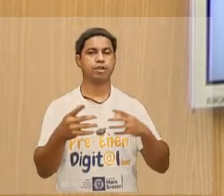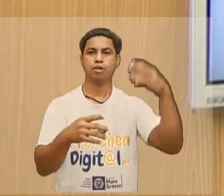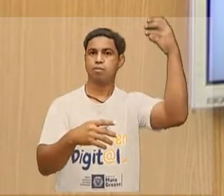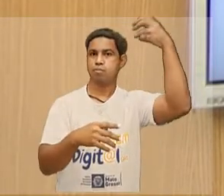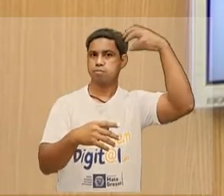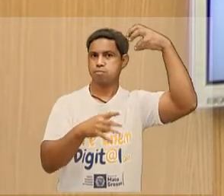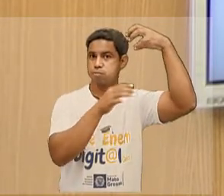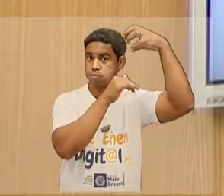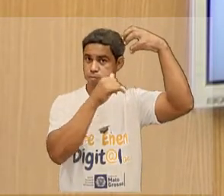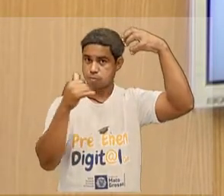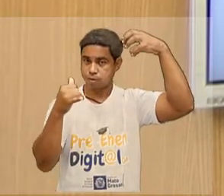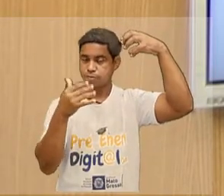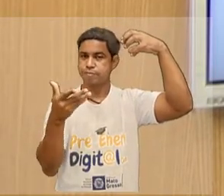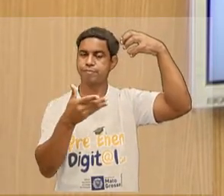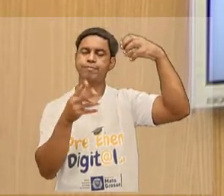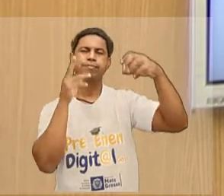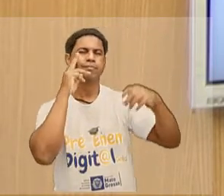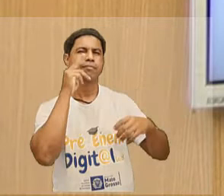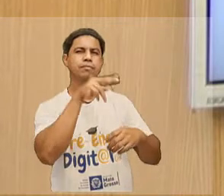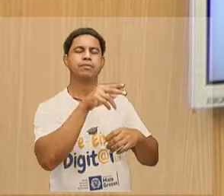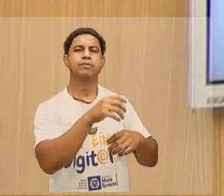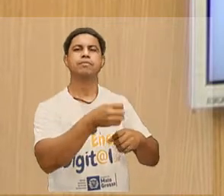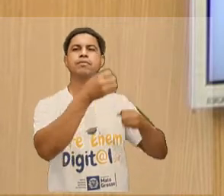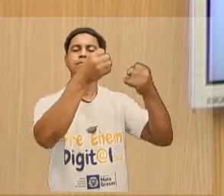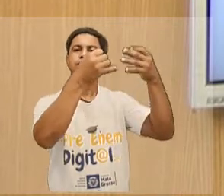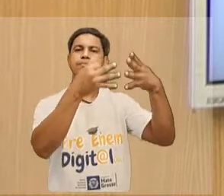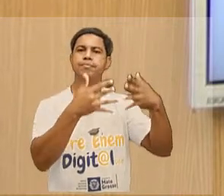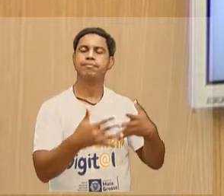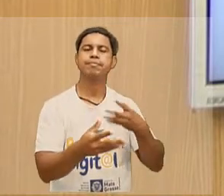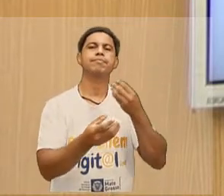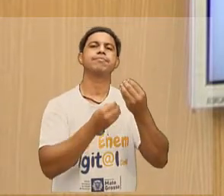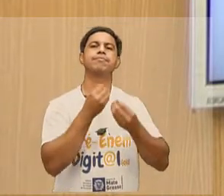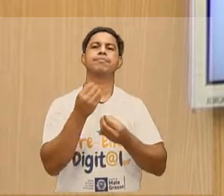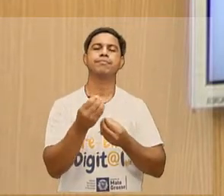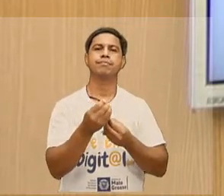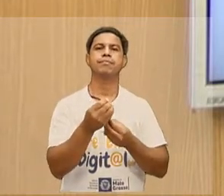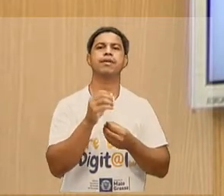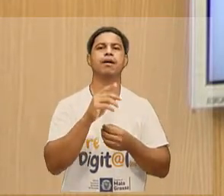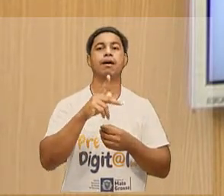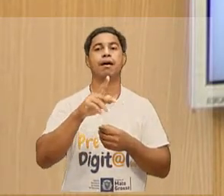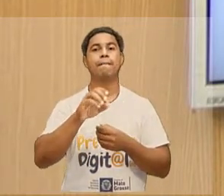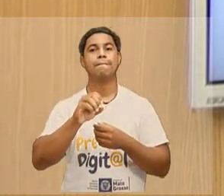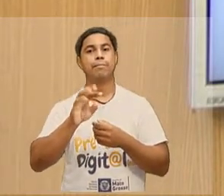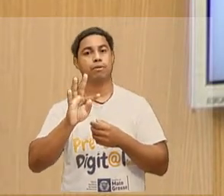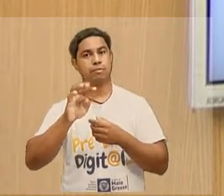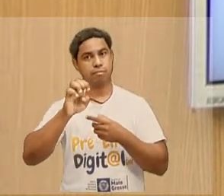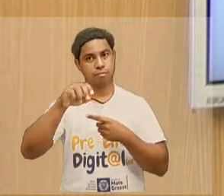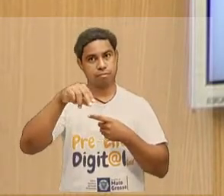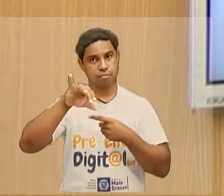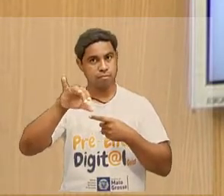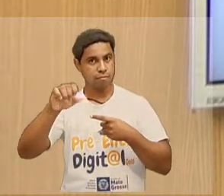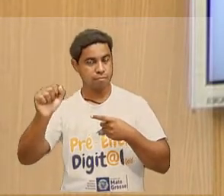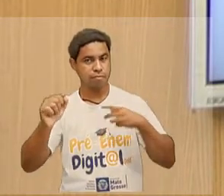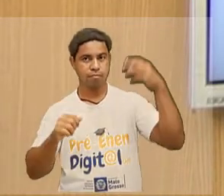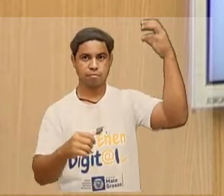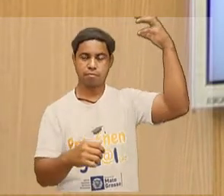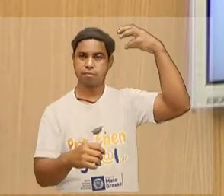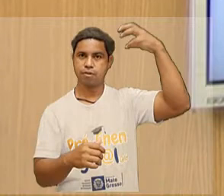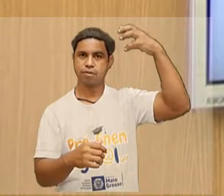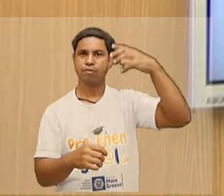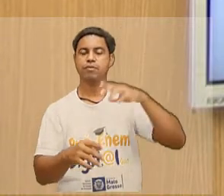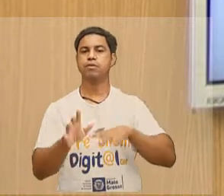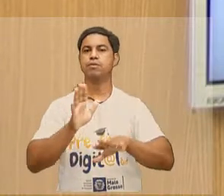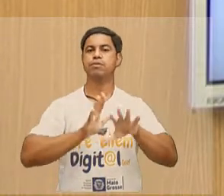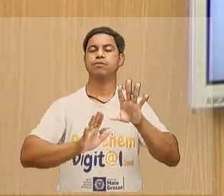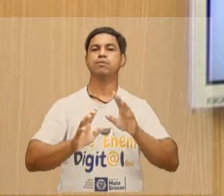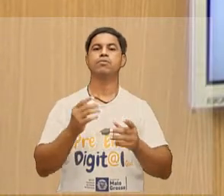estar escrito o valor da potência desse chuveiro. Então, dividindo a tensão que o chuveiro deve